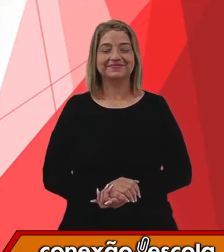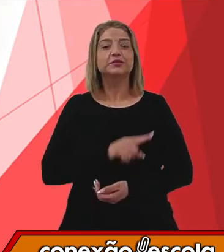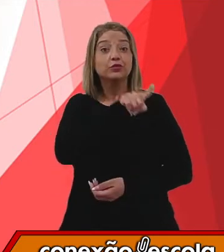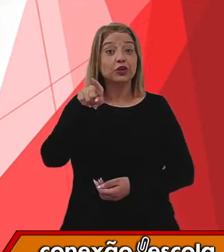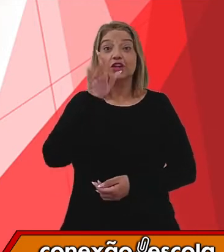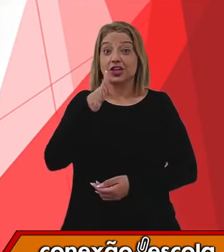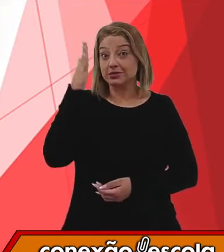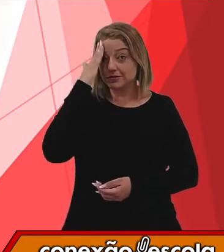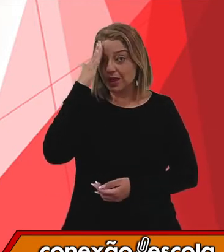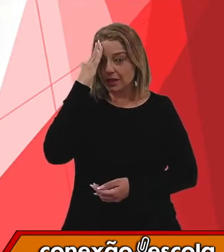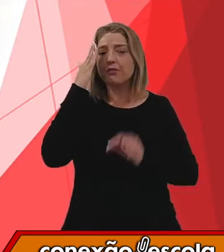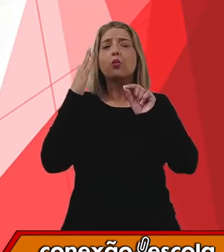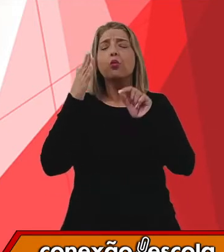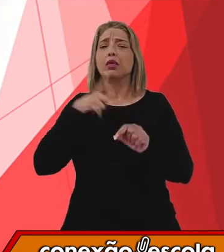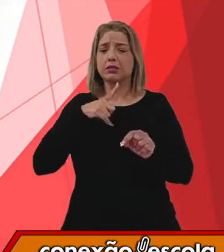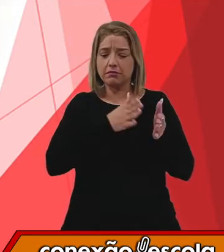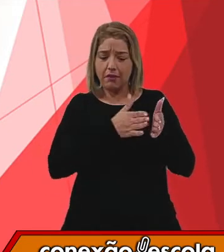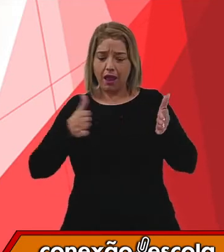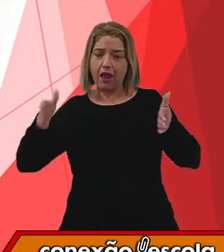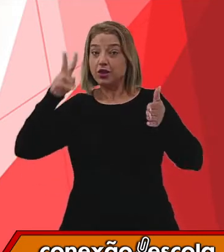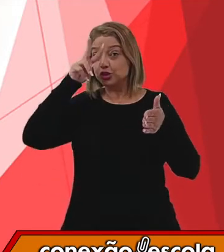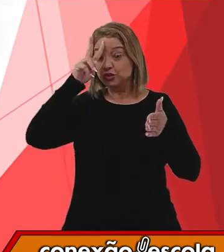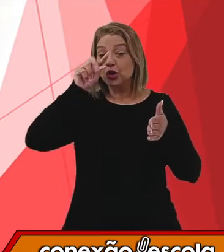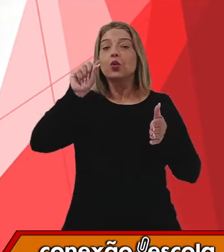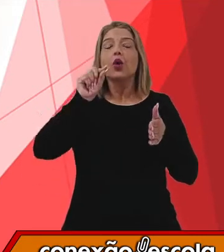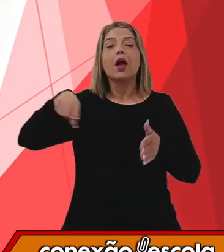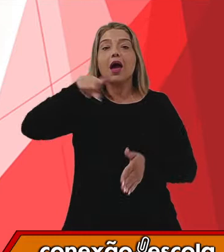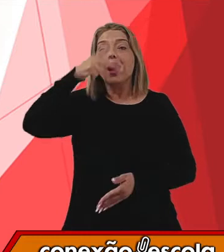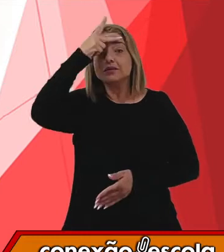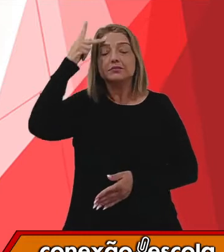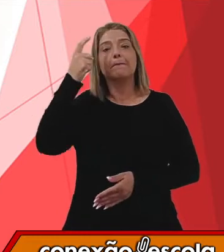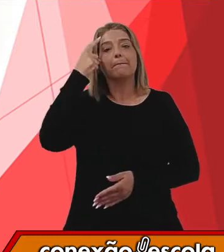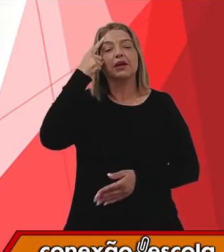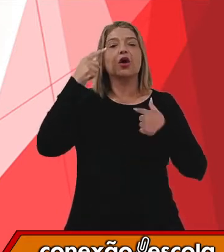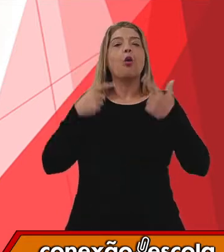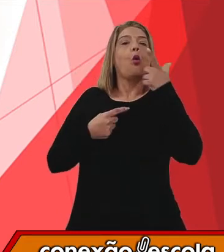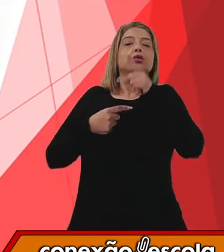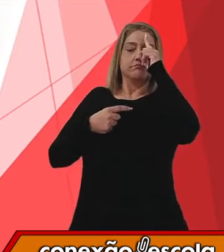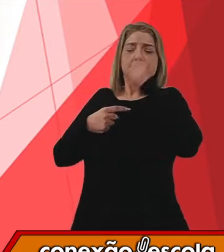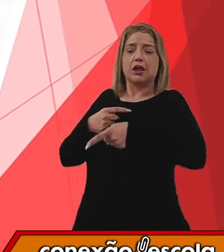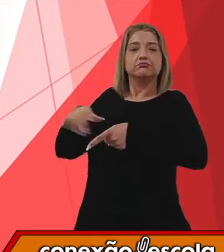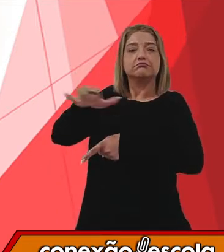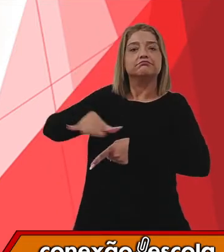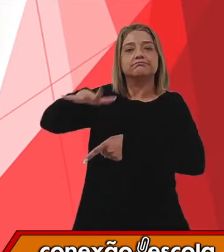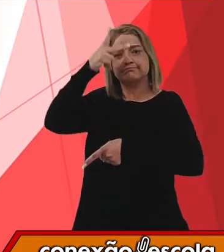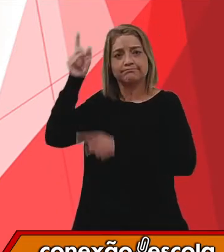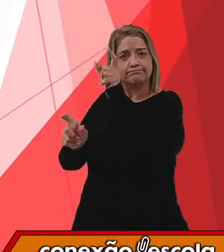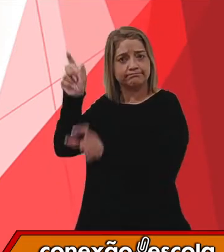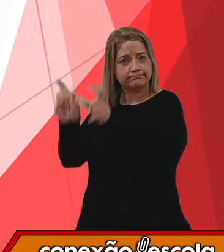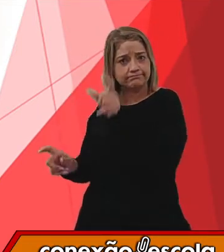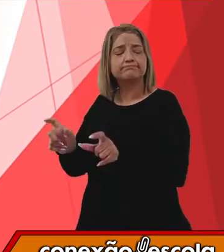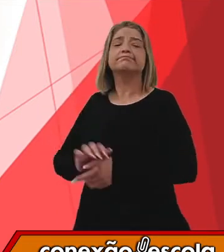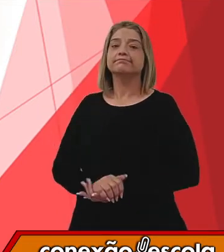Vocês sabiam que houve períodos da história em que as pessoas achavam que podiam ser donas de outros seres humanos?